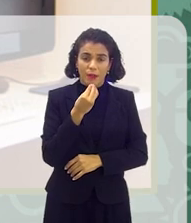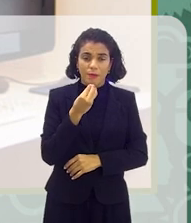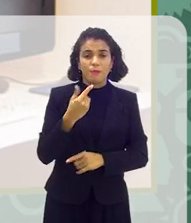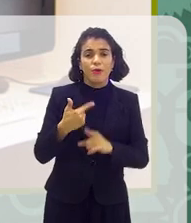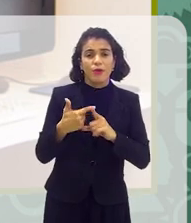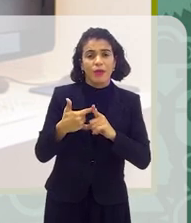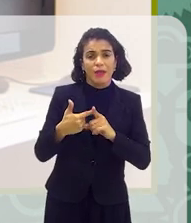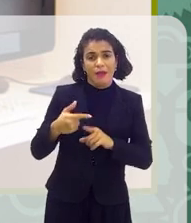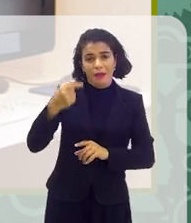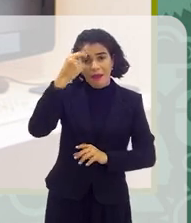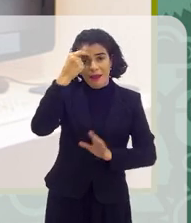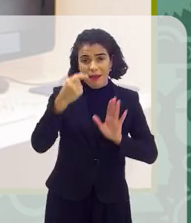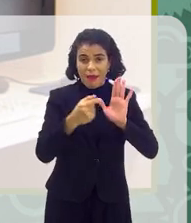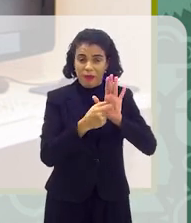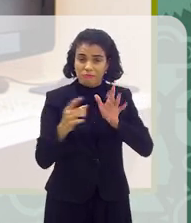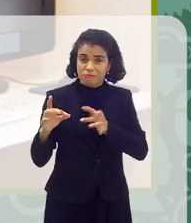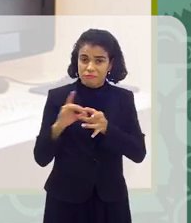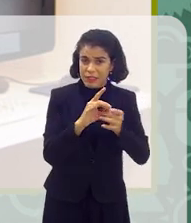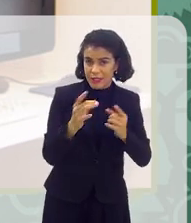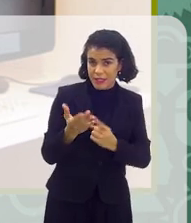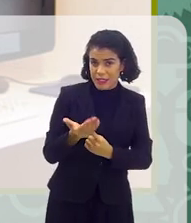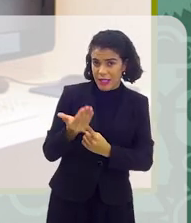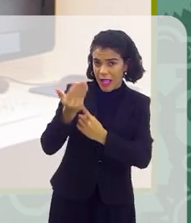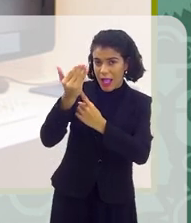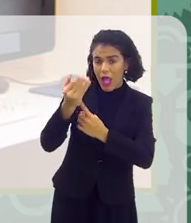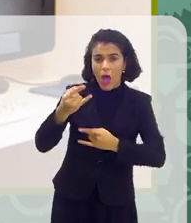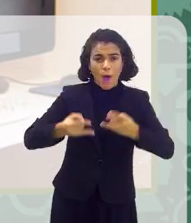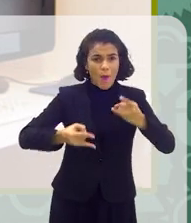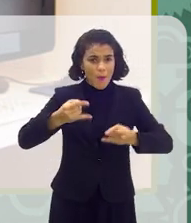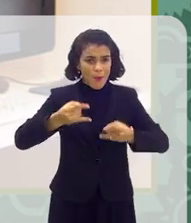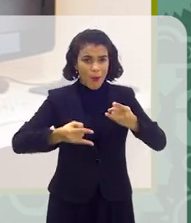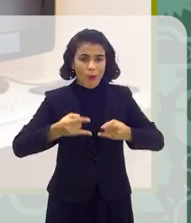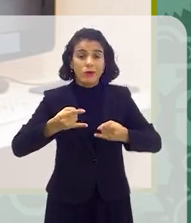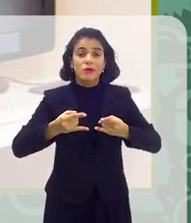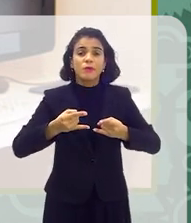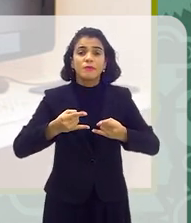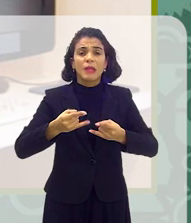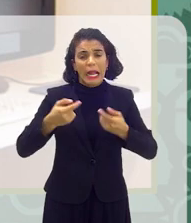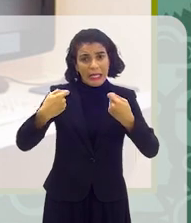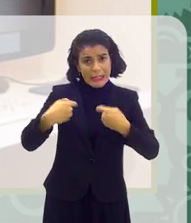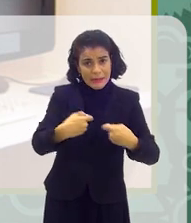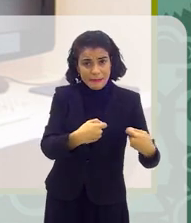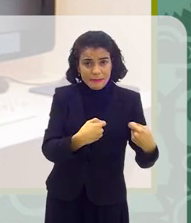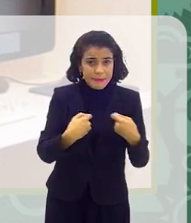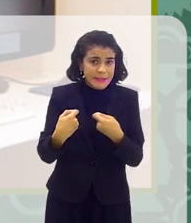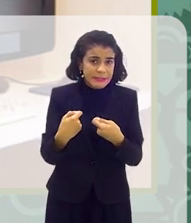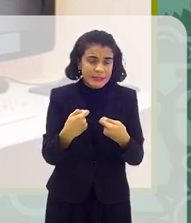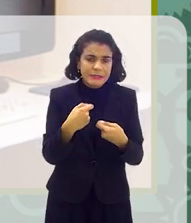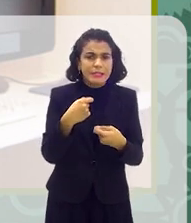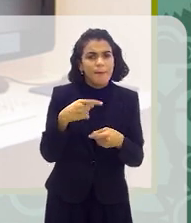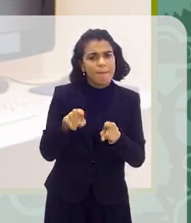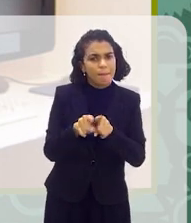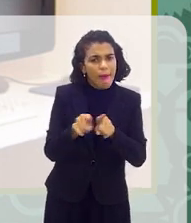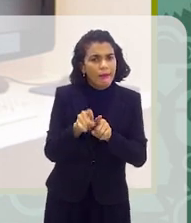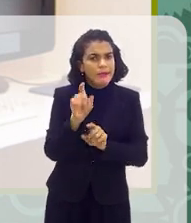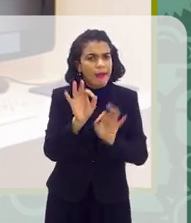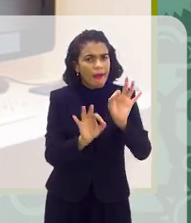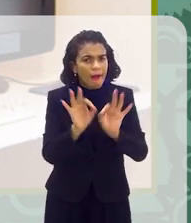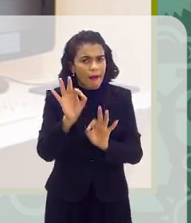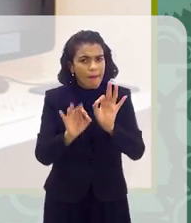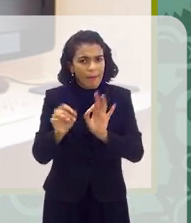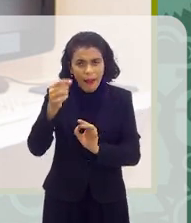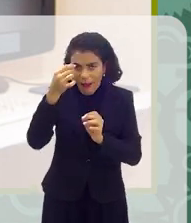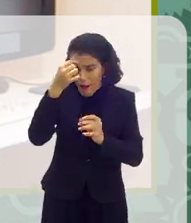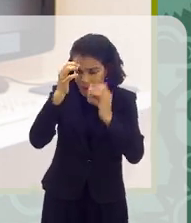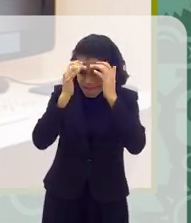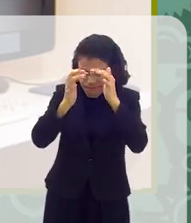apesar da inteligência artificial ser ligada à tecnologia, a robôs, né, ela precisa ser elaborada também pela